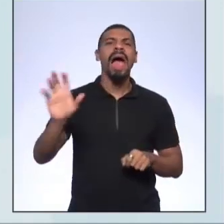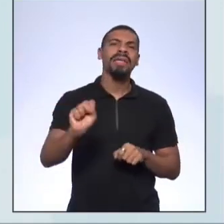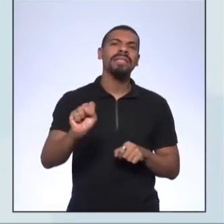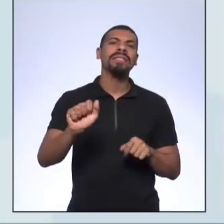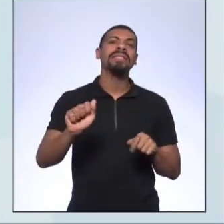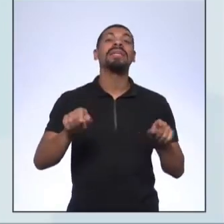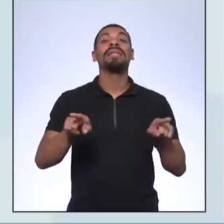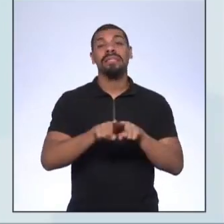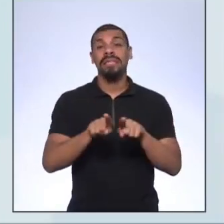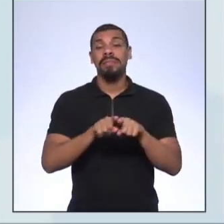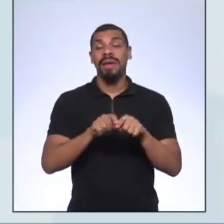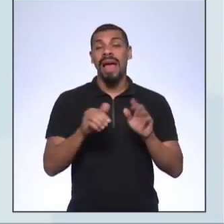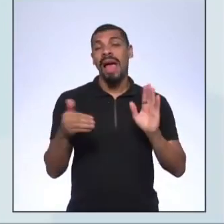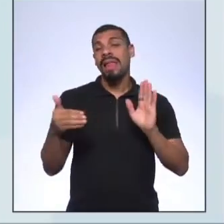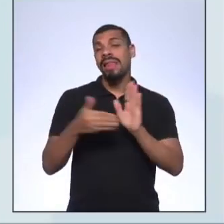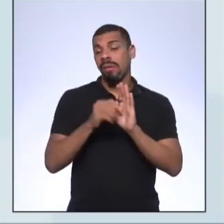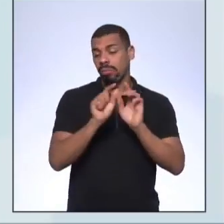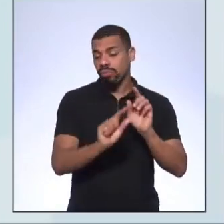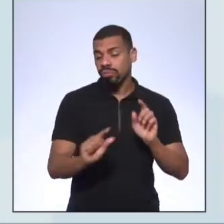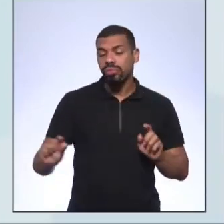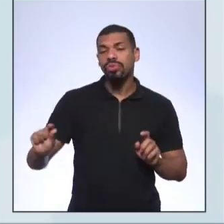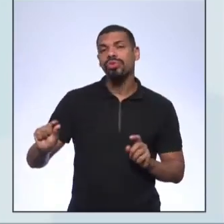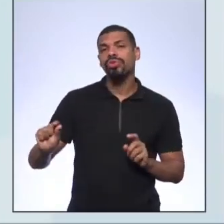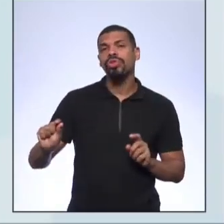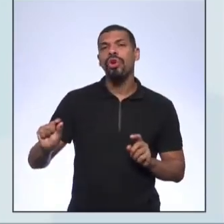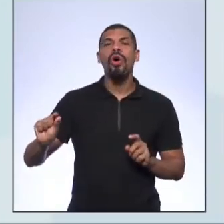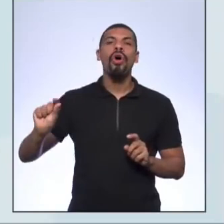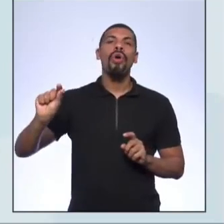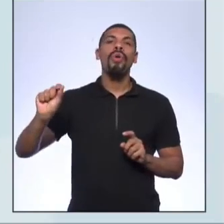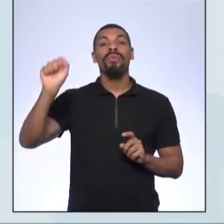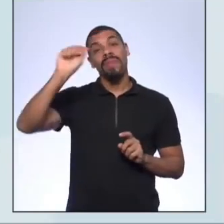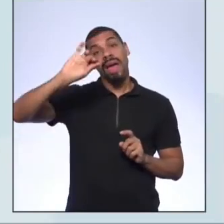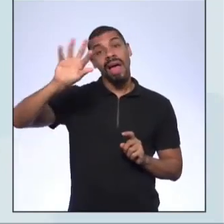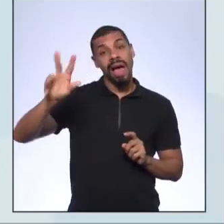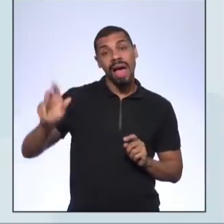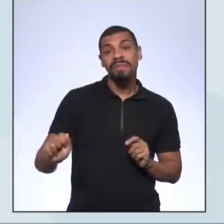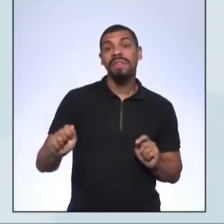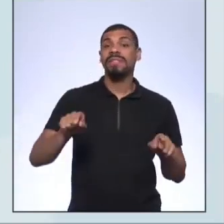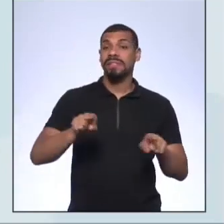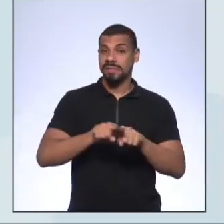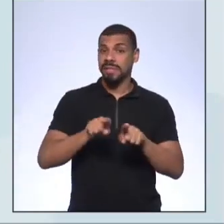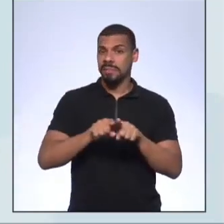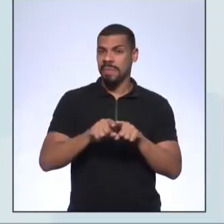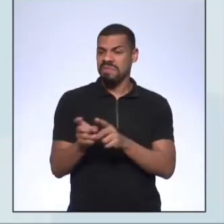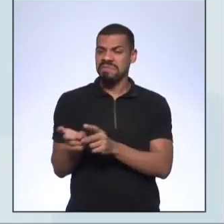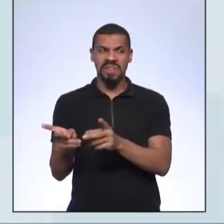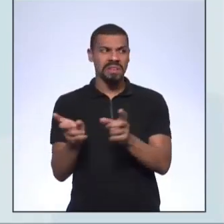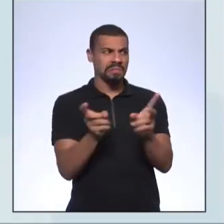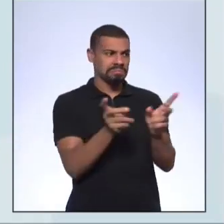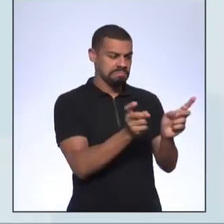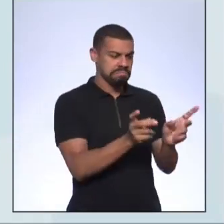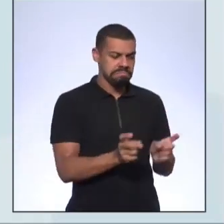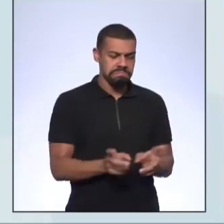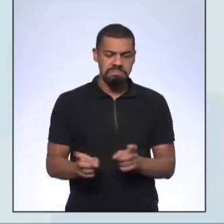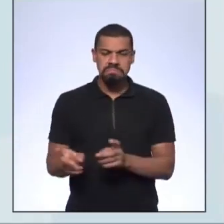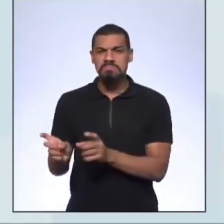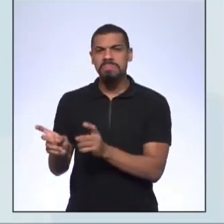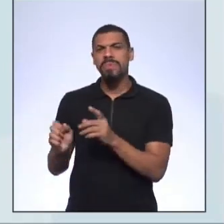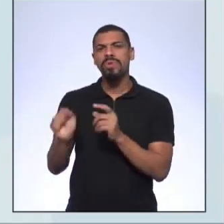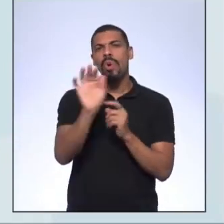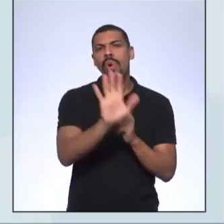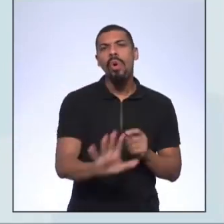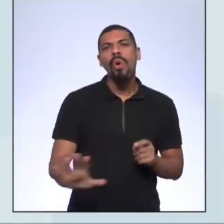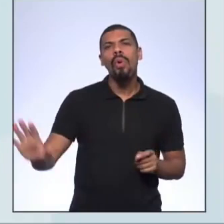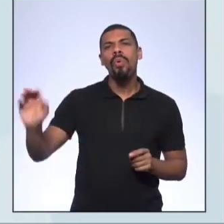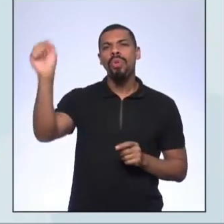até o norte da África, e os italianos pegavam essa mercadoria no norte da África e revendiam em toda a Europa. Tá? Por